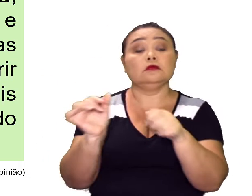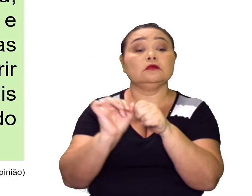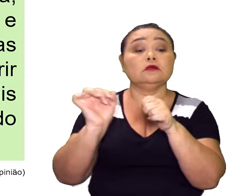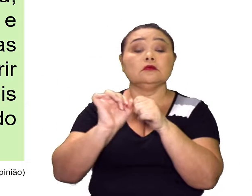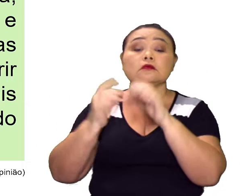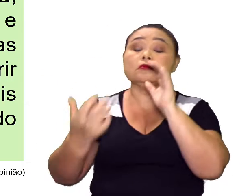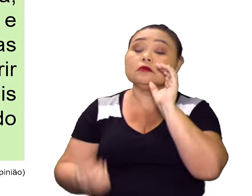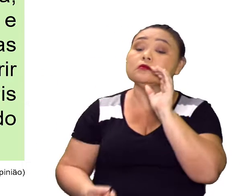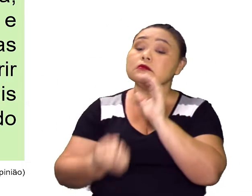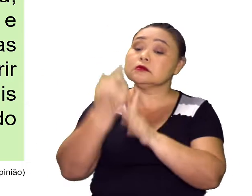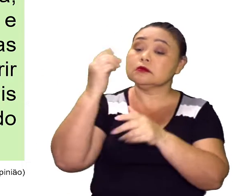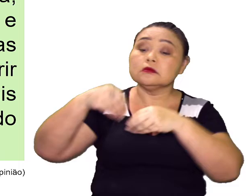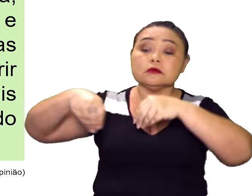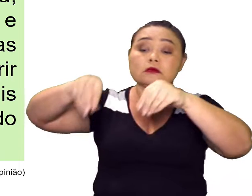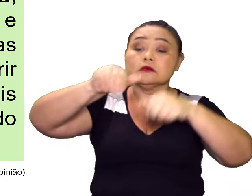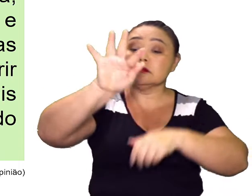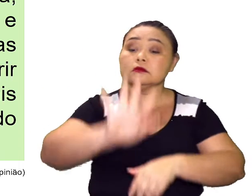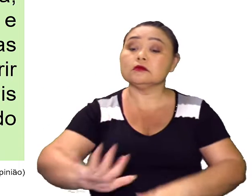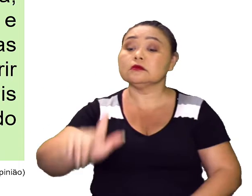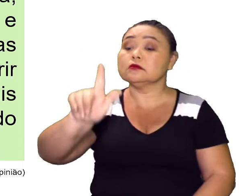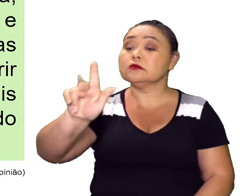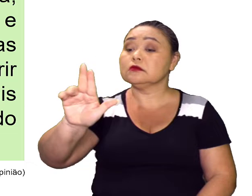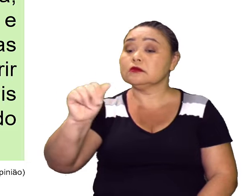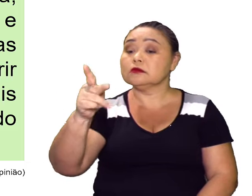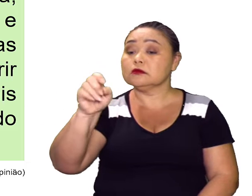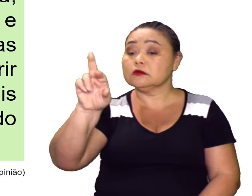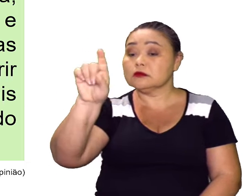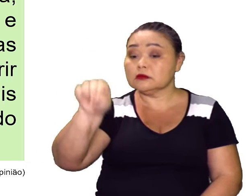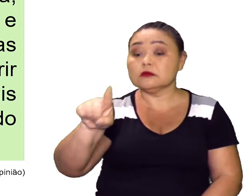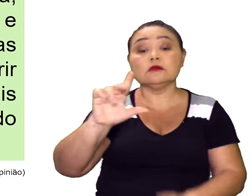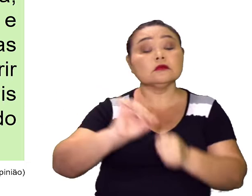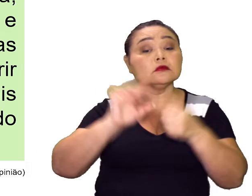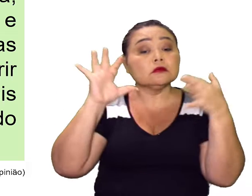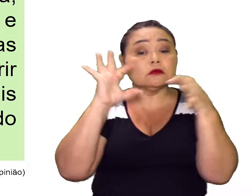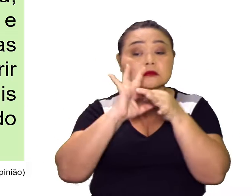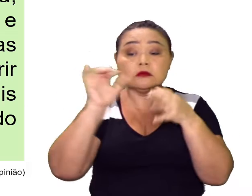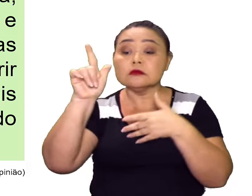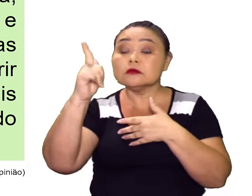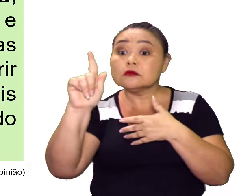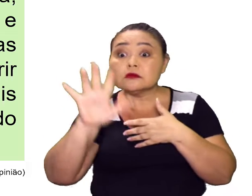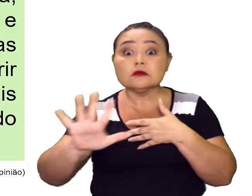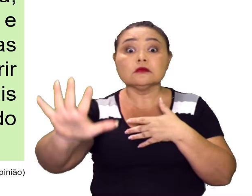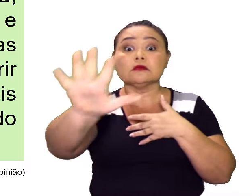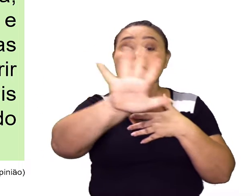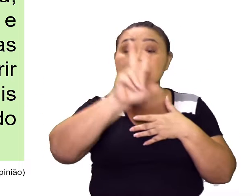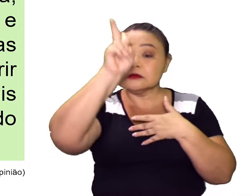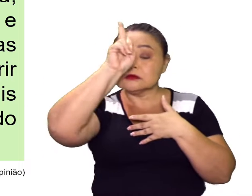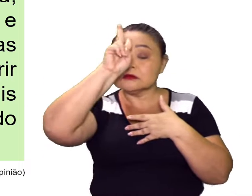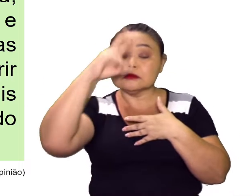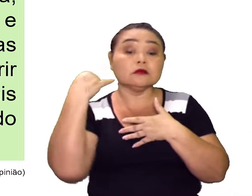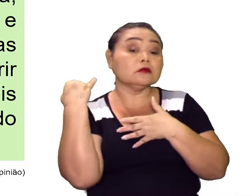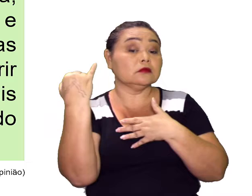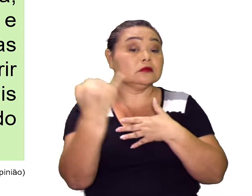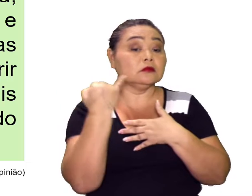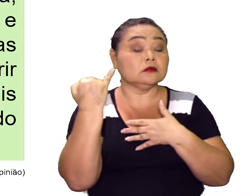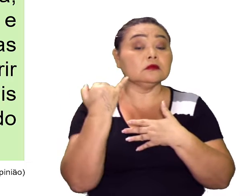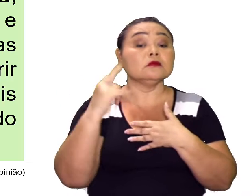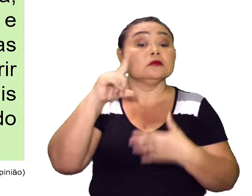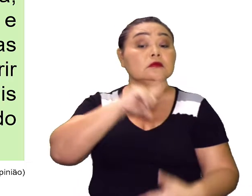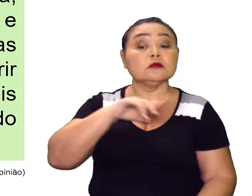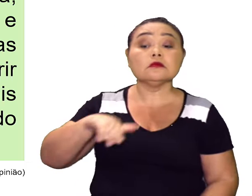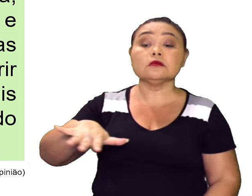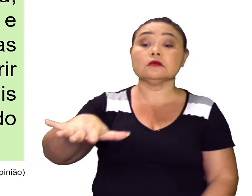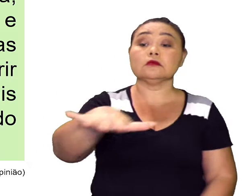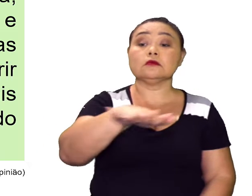então a criação do Território Federal do Guaporé como contexto geográfico e histórico importante, onde